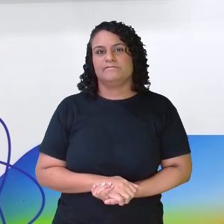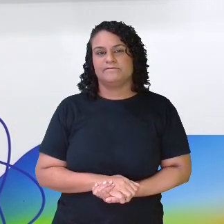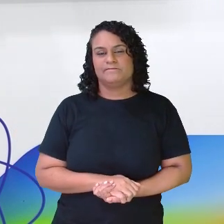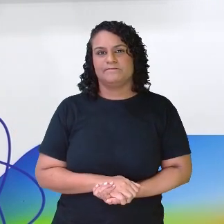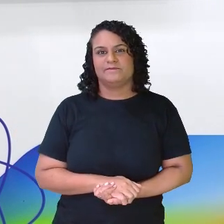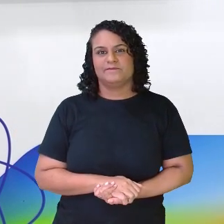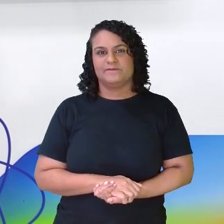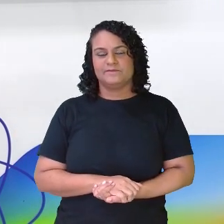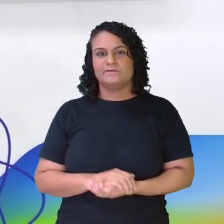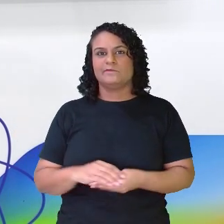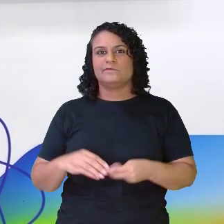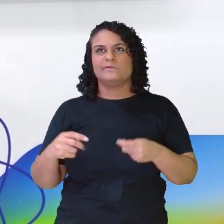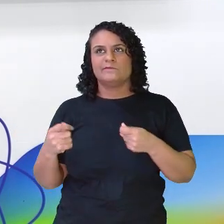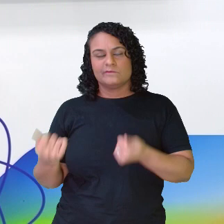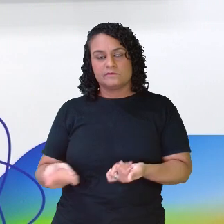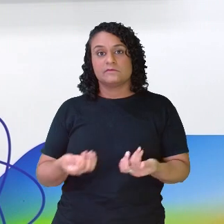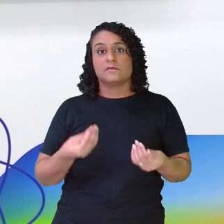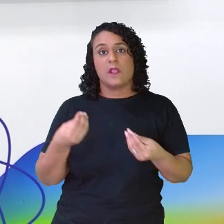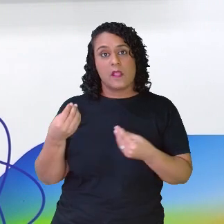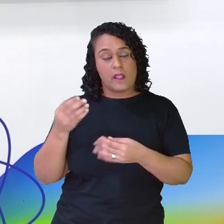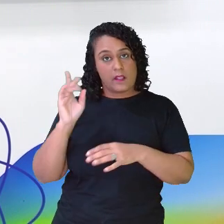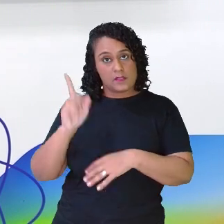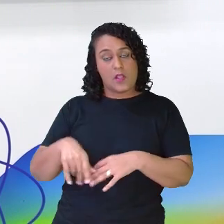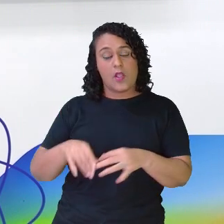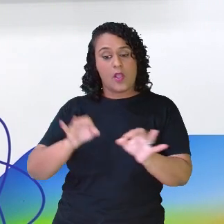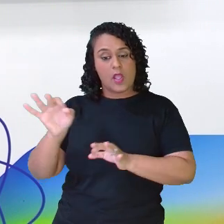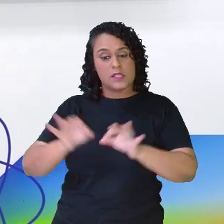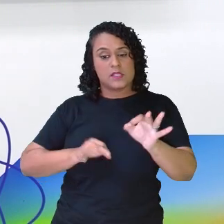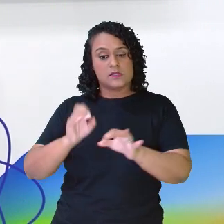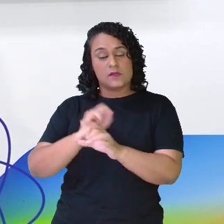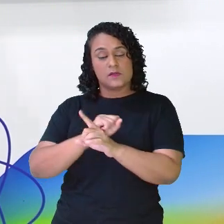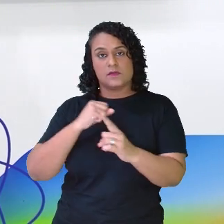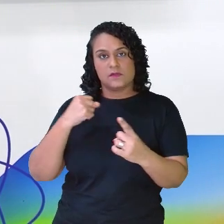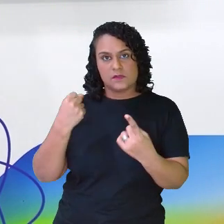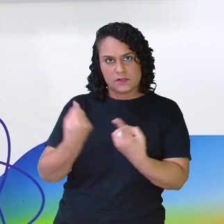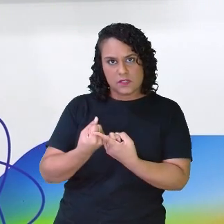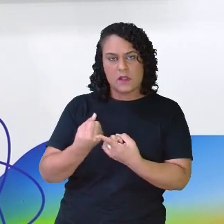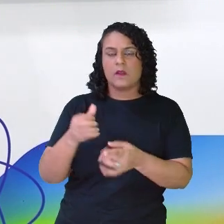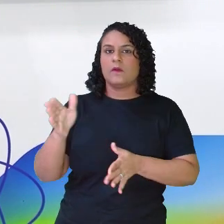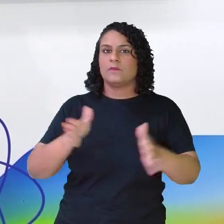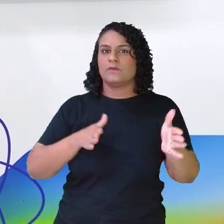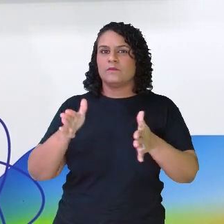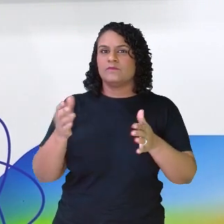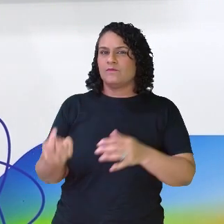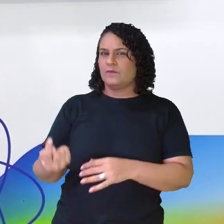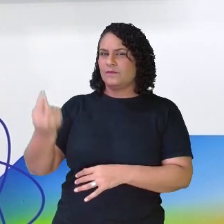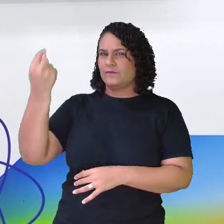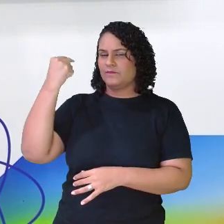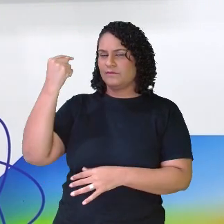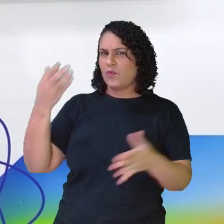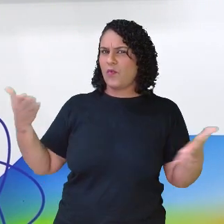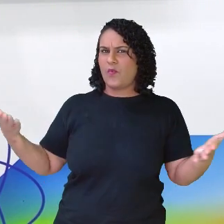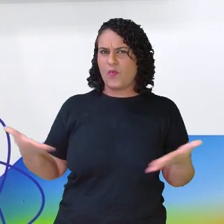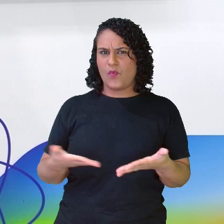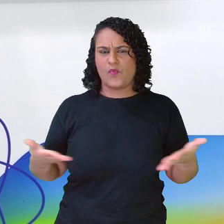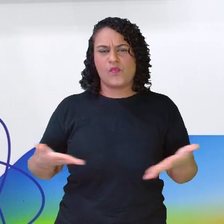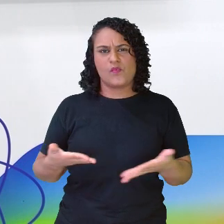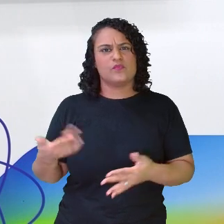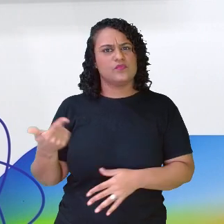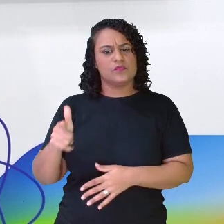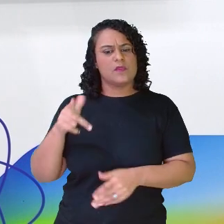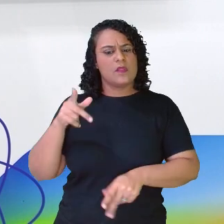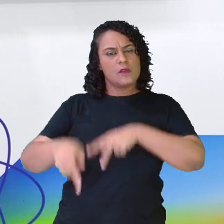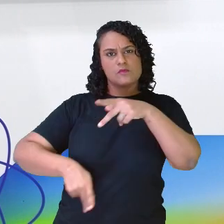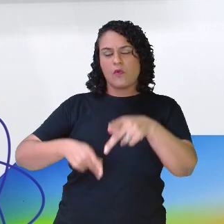Essas são as divisões da sociedade nesse período. Hoje, nós não temos mais os